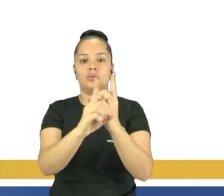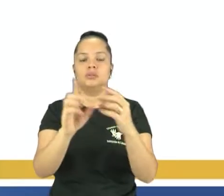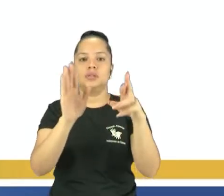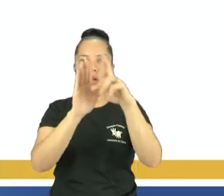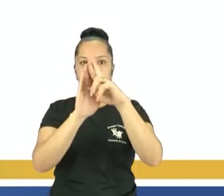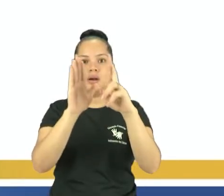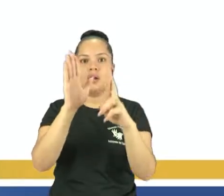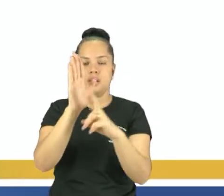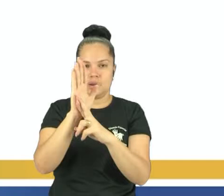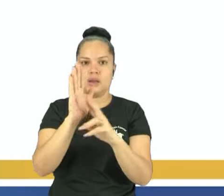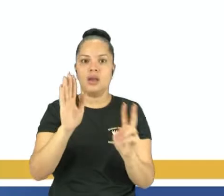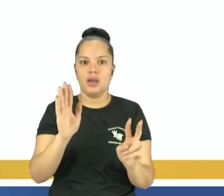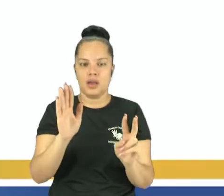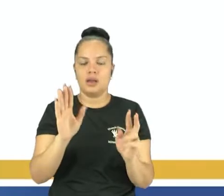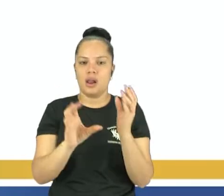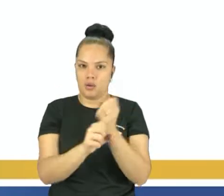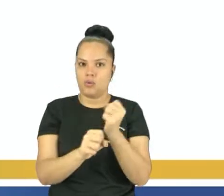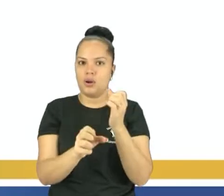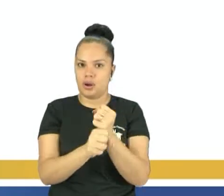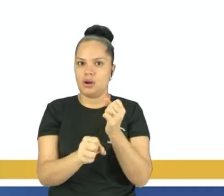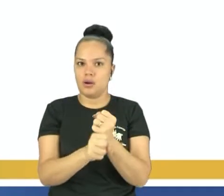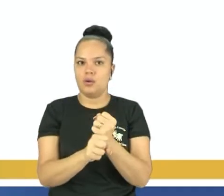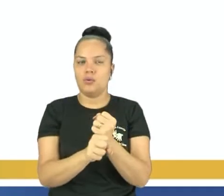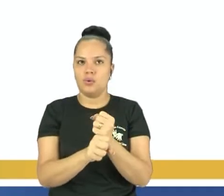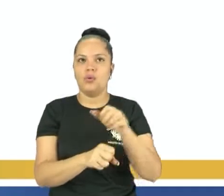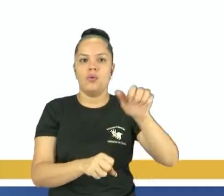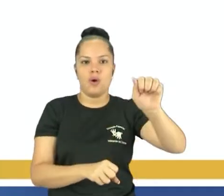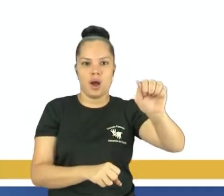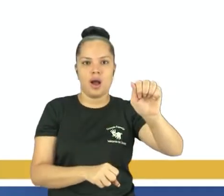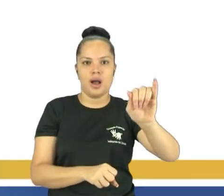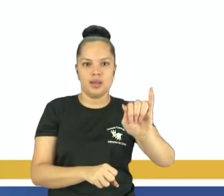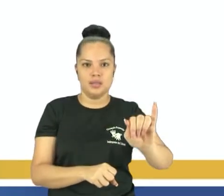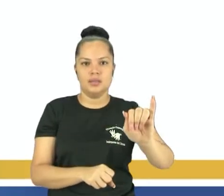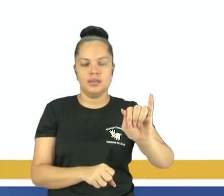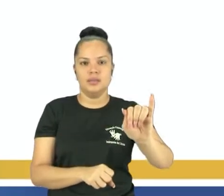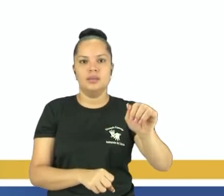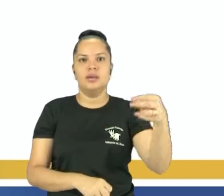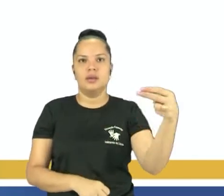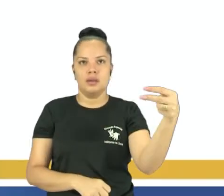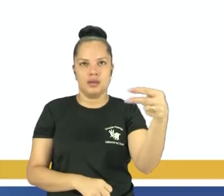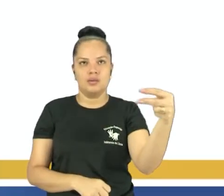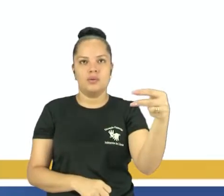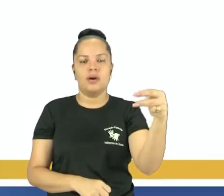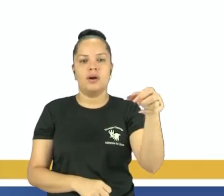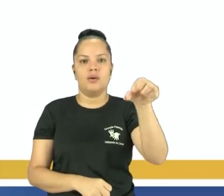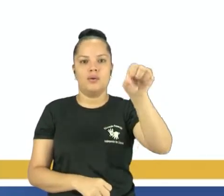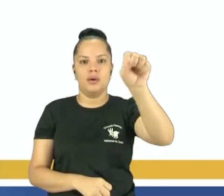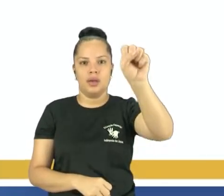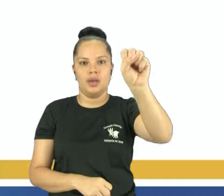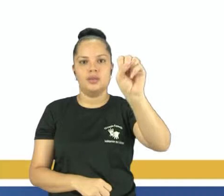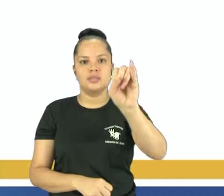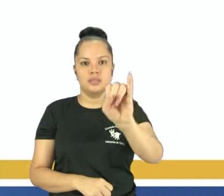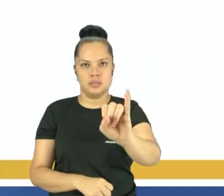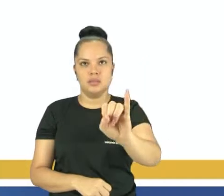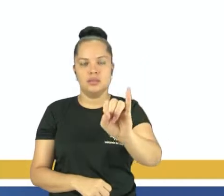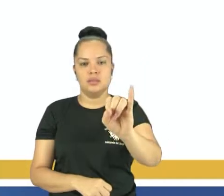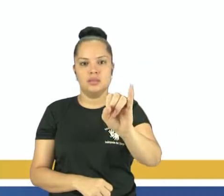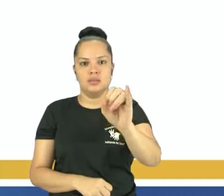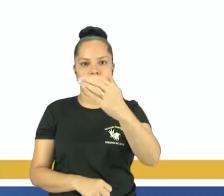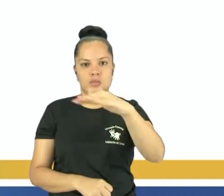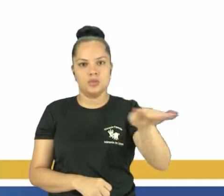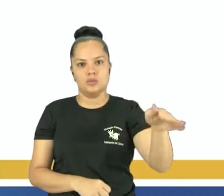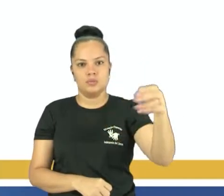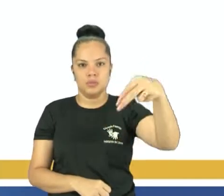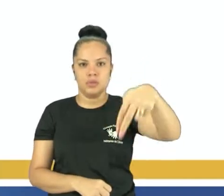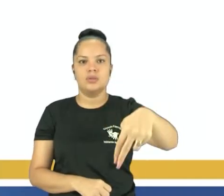desse polígono, né? Então, o ângulo interno aí, o AI, basta eu fazer a soma dos ângulos internos, né? Que é o SI, dividido